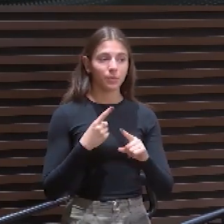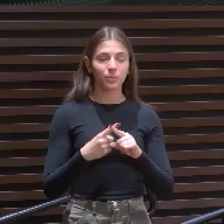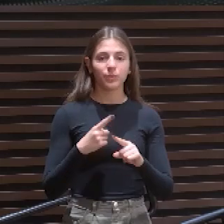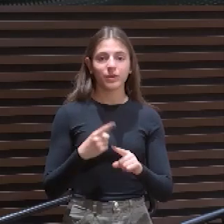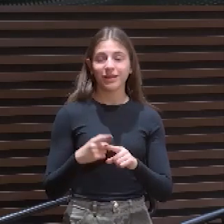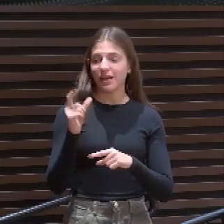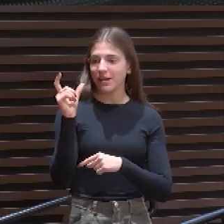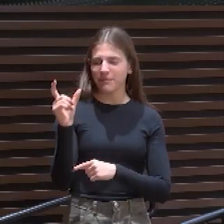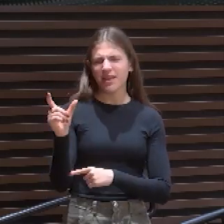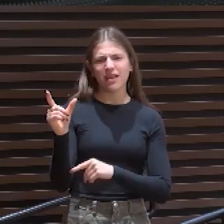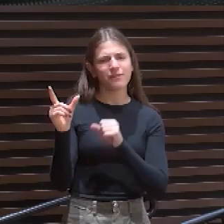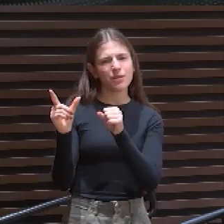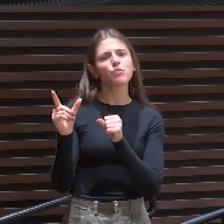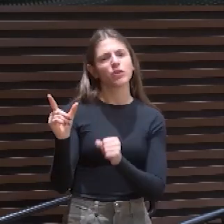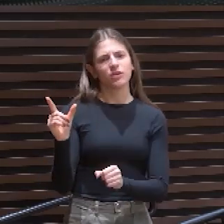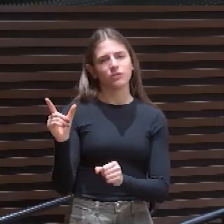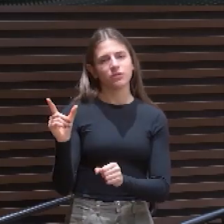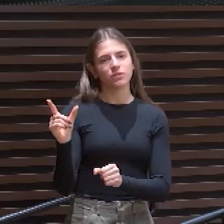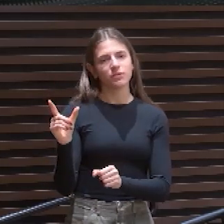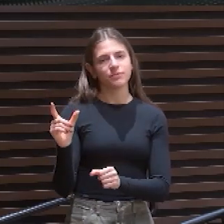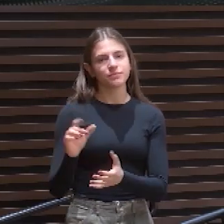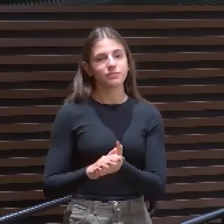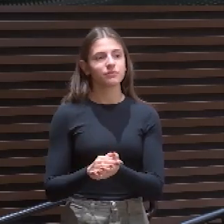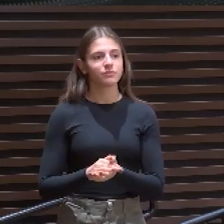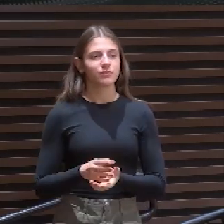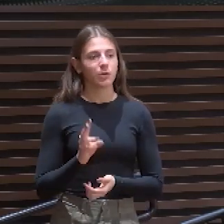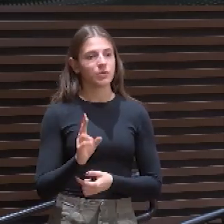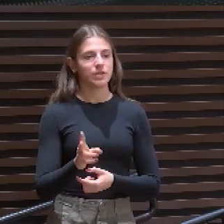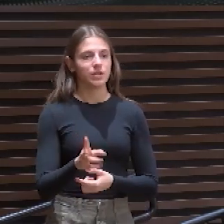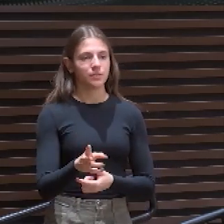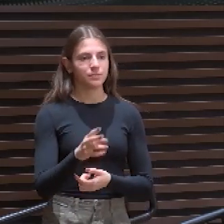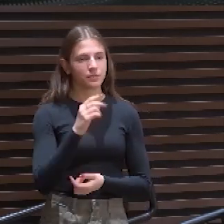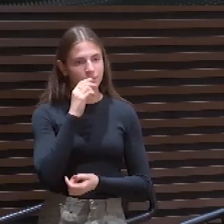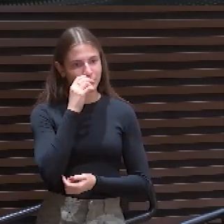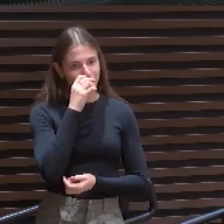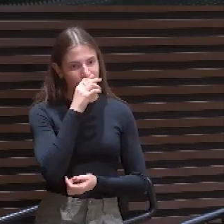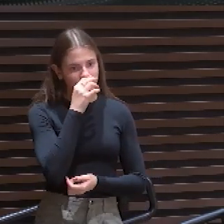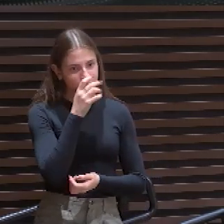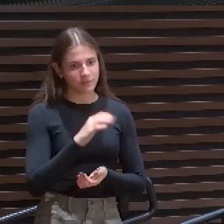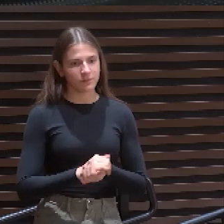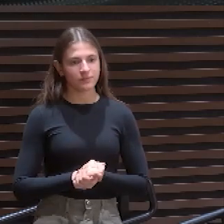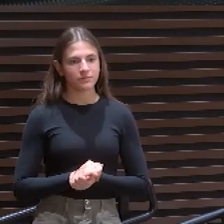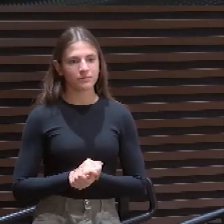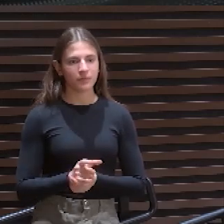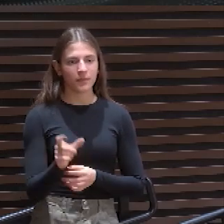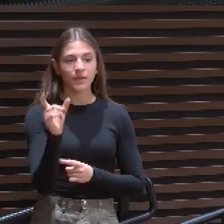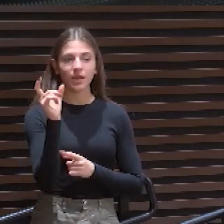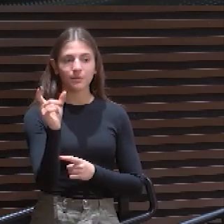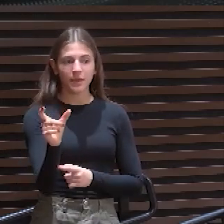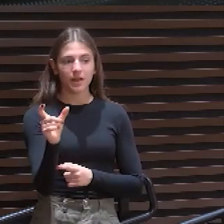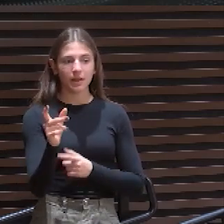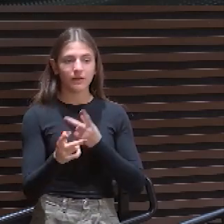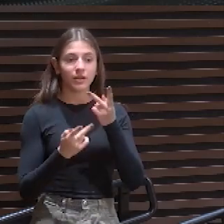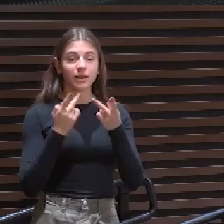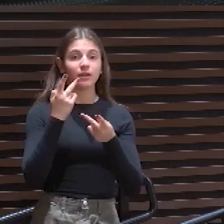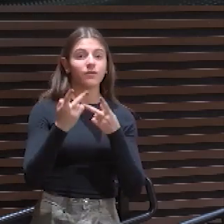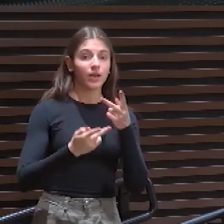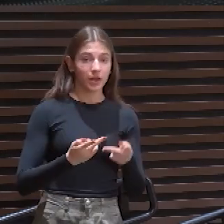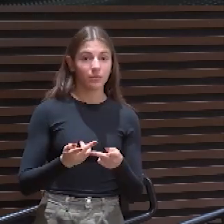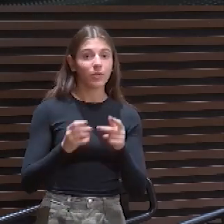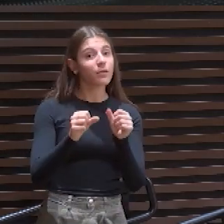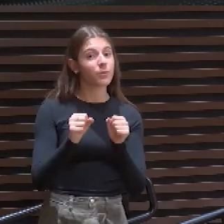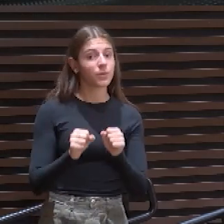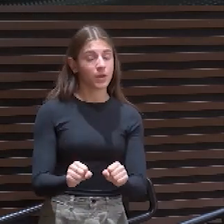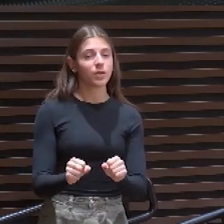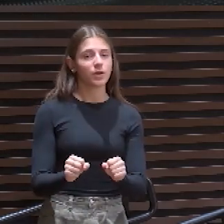tem poder, meus queridos. Vamos seguir aqui. Ocorre que a palavra lançada é poderosa em